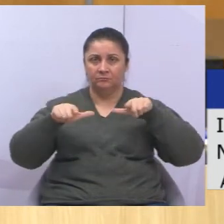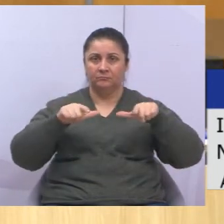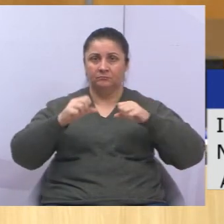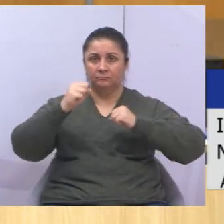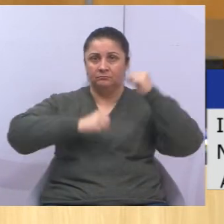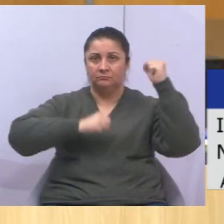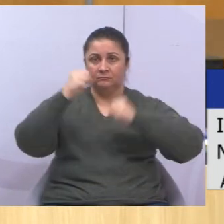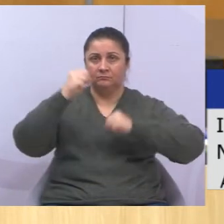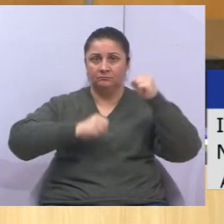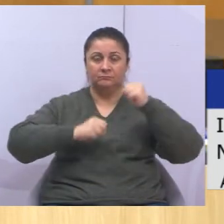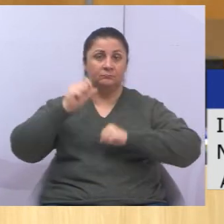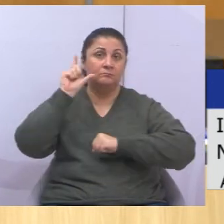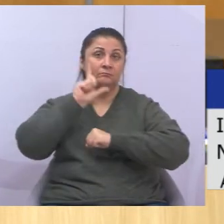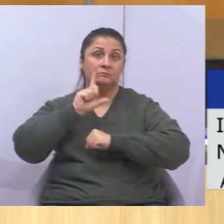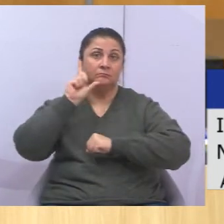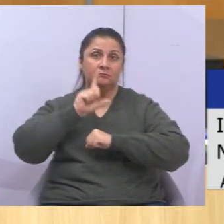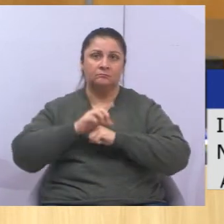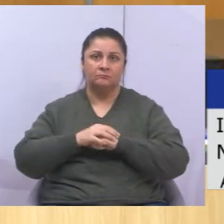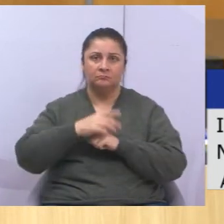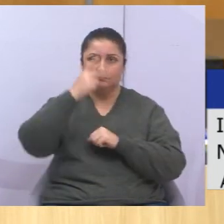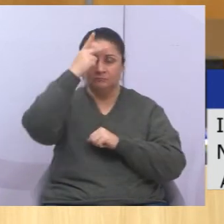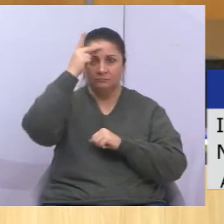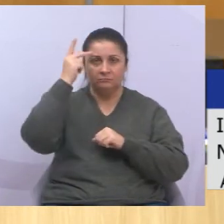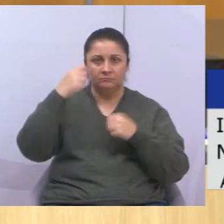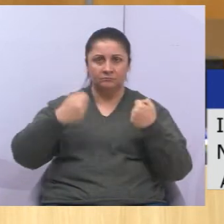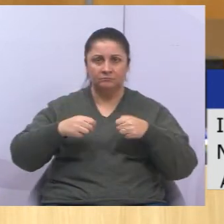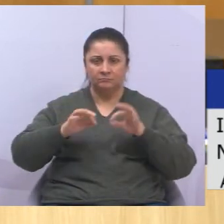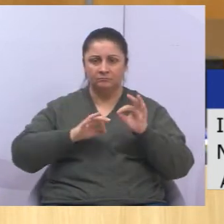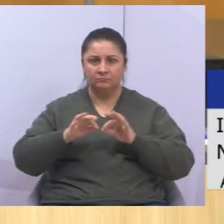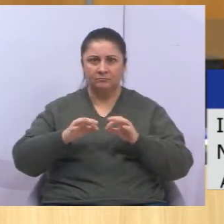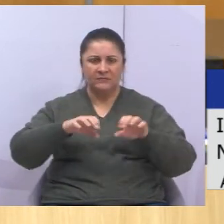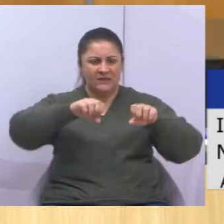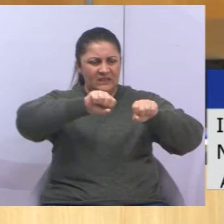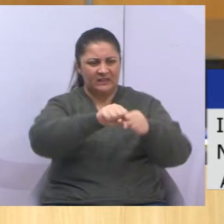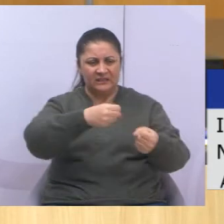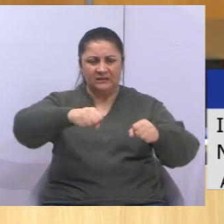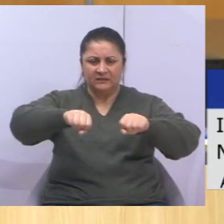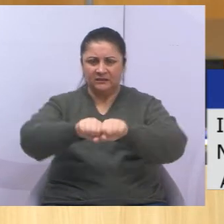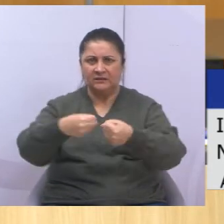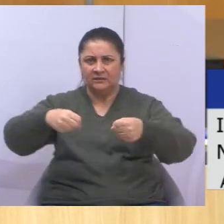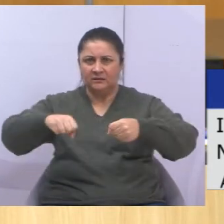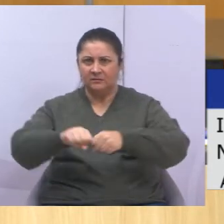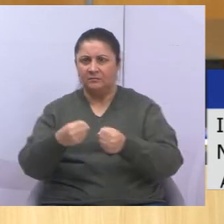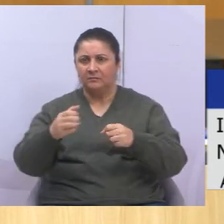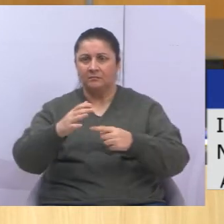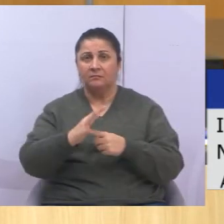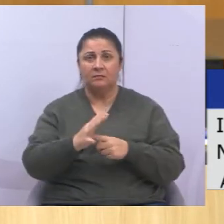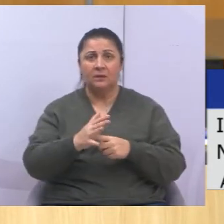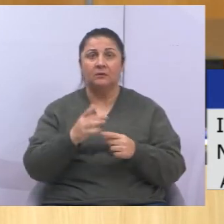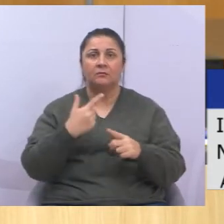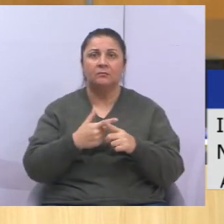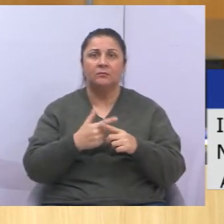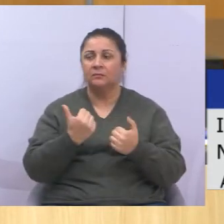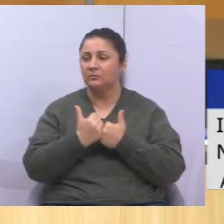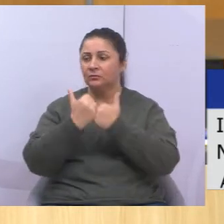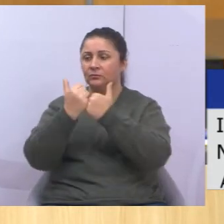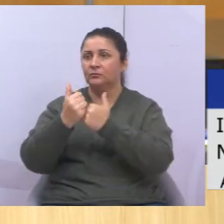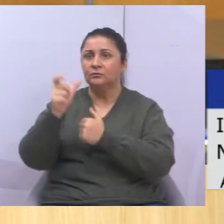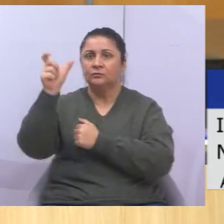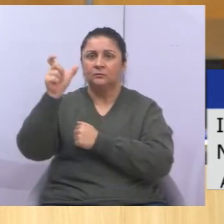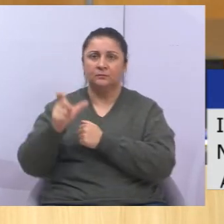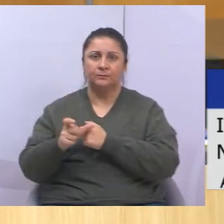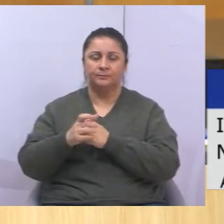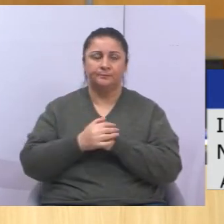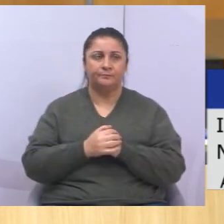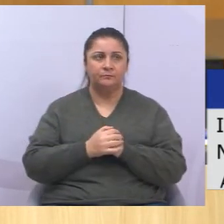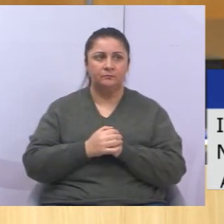fábrica nos Estados Unidos, as pessoas teve que se organizar para quebrar as máquinas para que não tirasse a mão de obra dos trabalhadores.